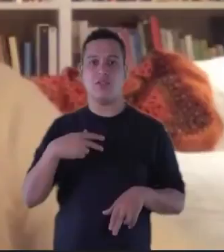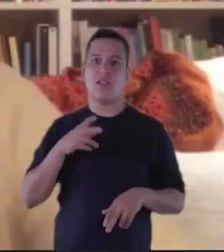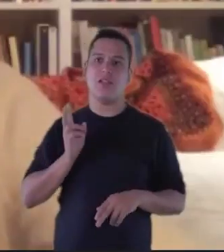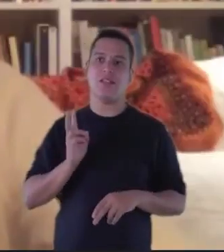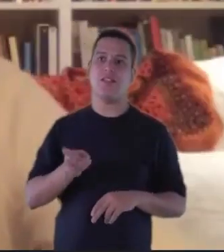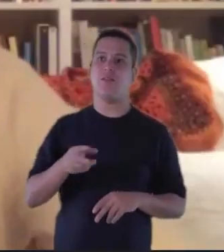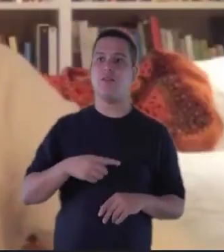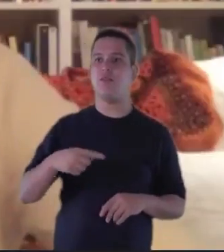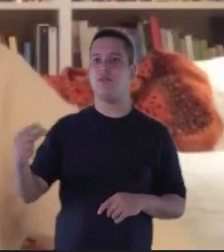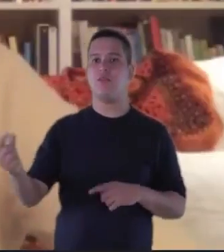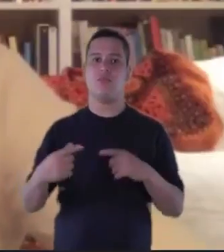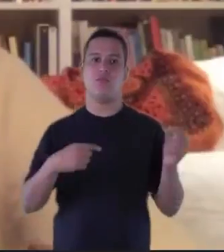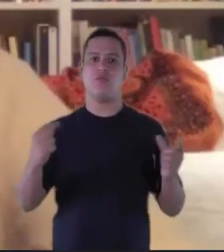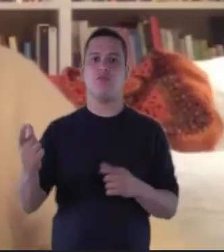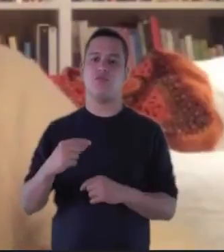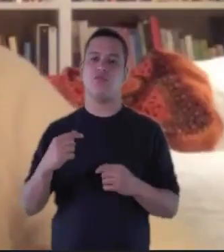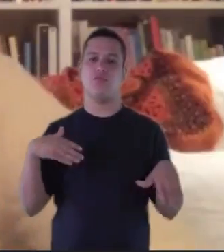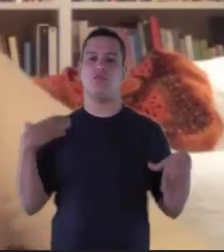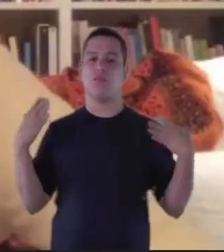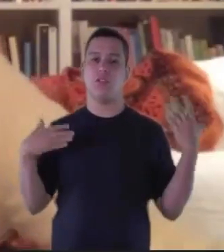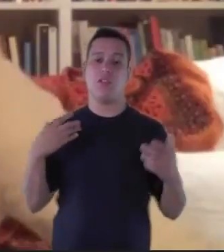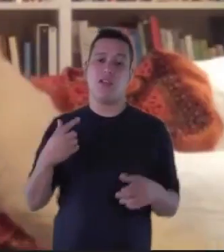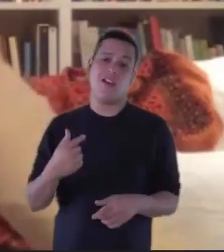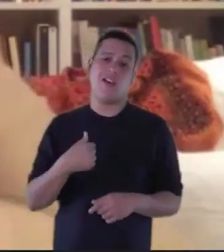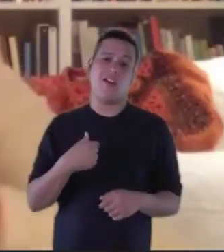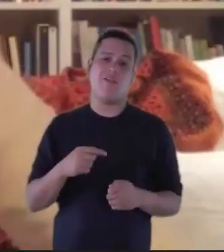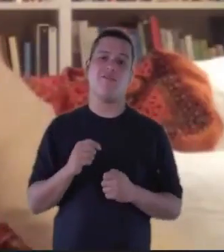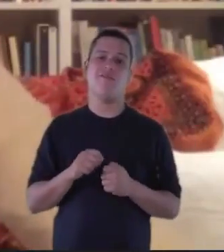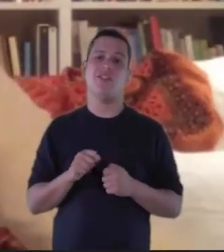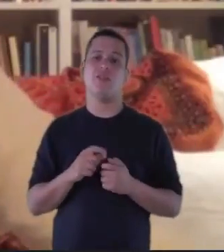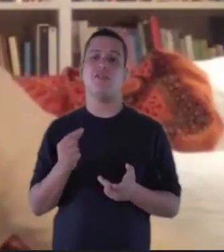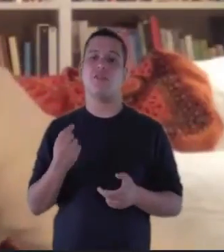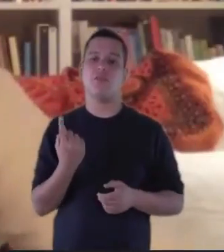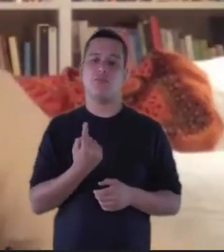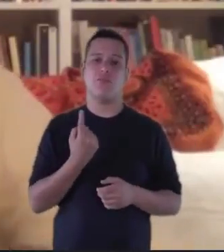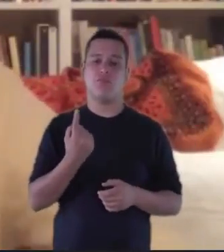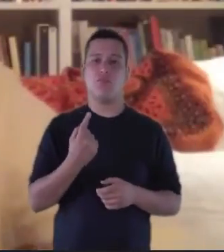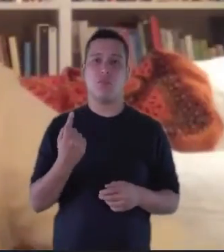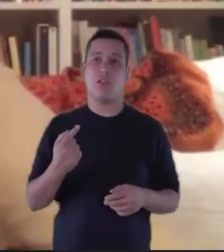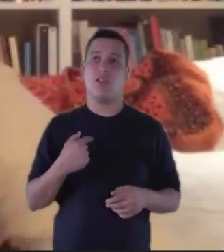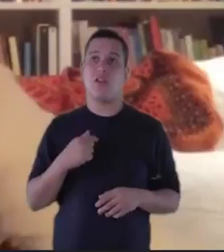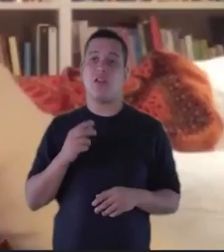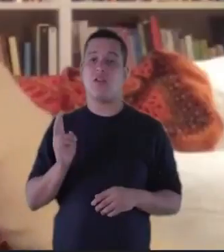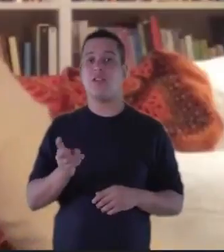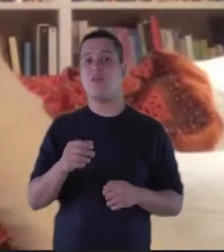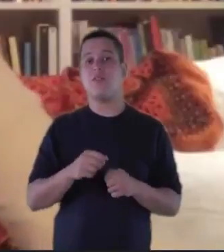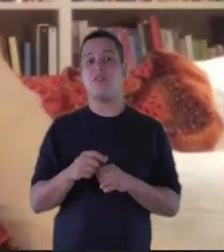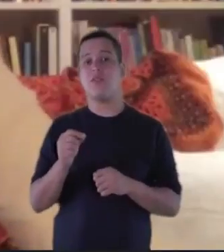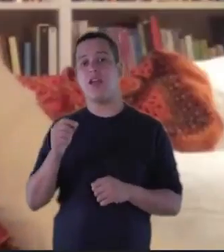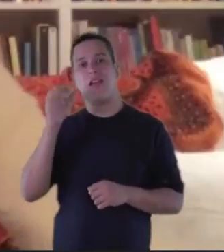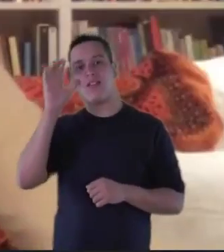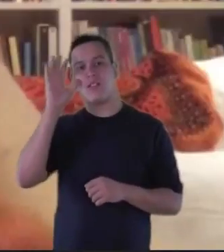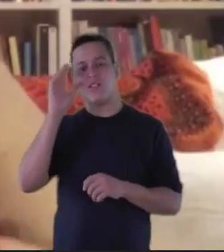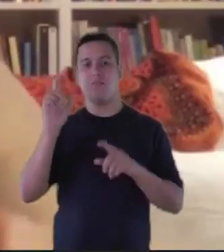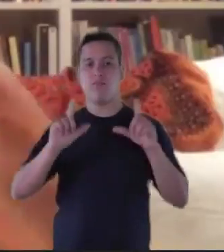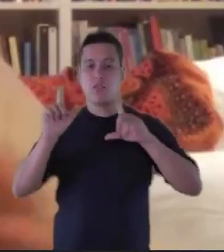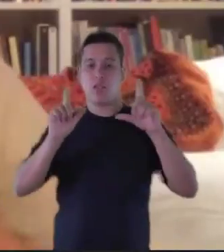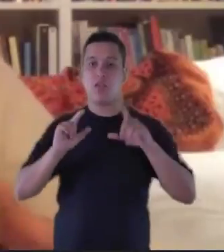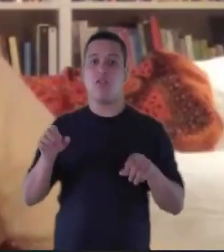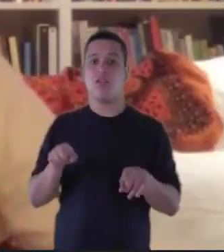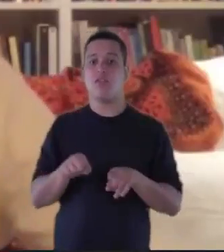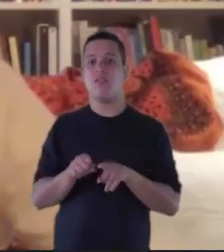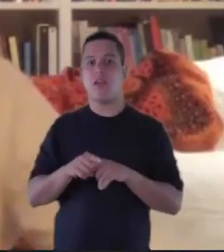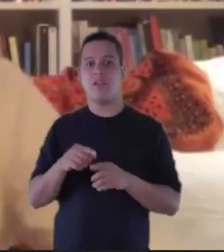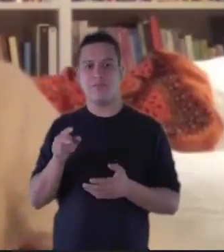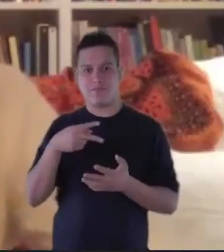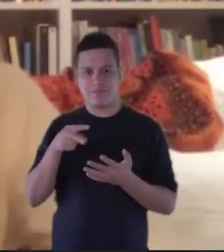muito sozinha. E sempre amei também ver televisão, na época também muitos filmes clássicos e tal. E eu não fazia muita